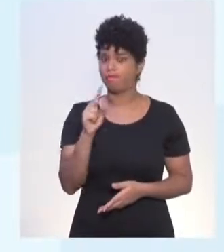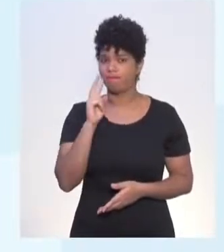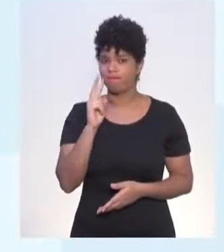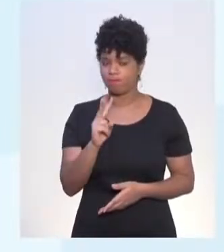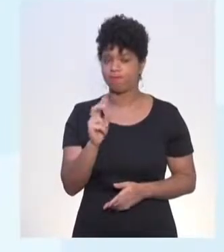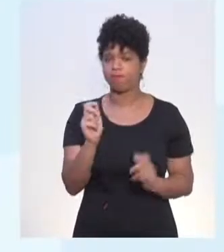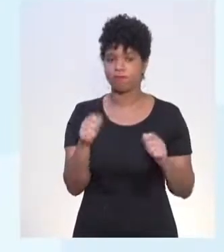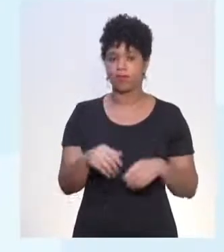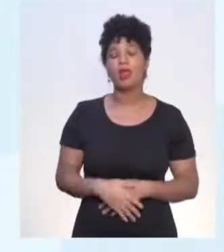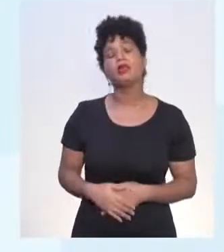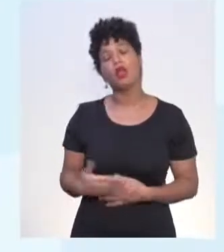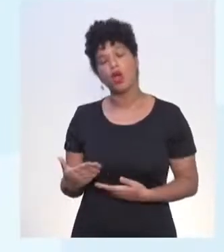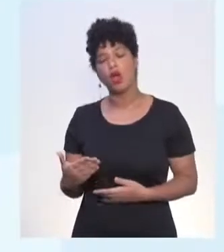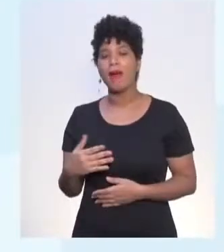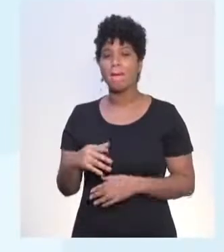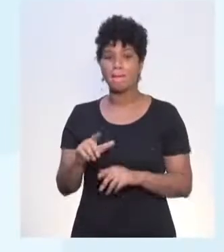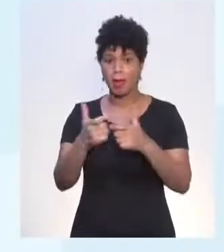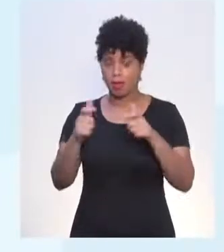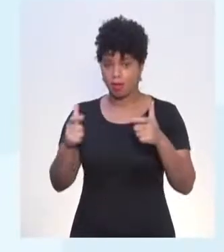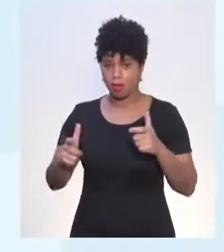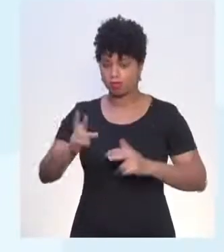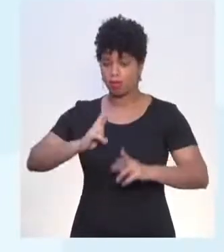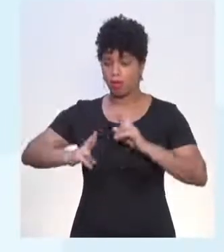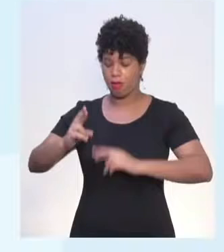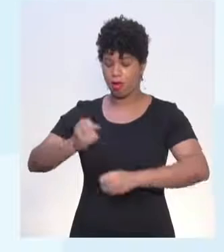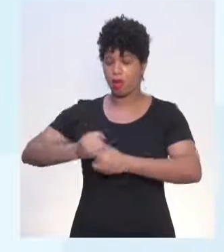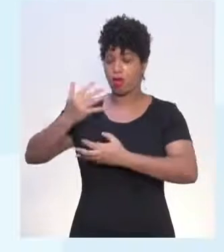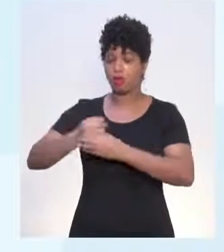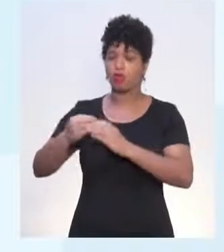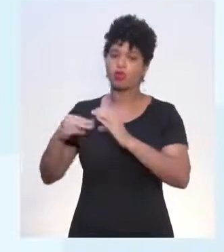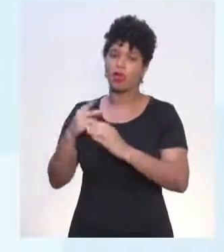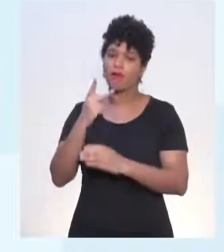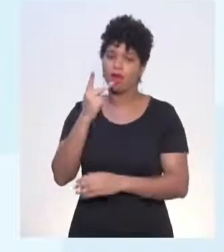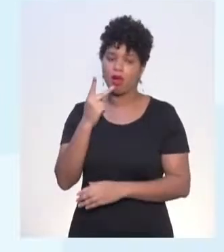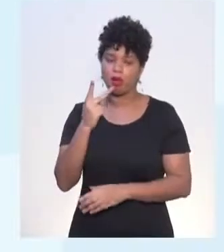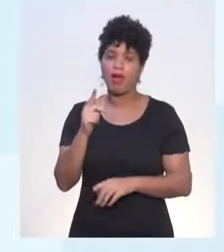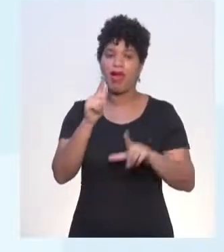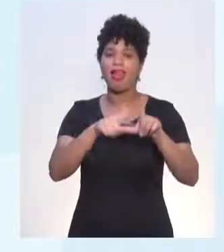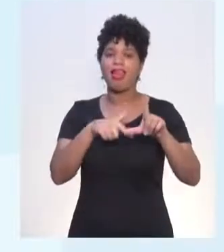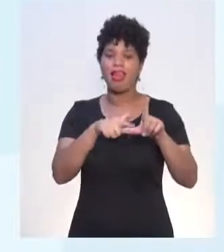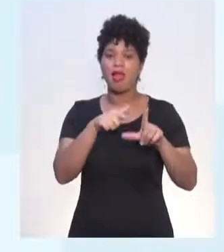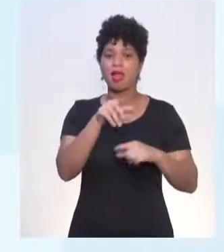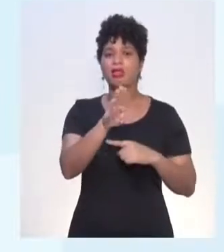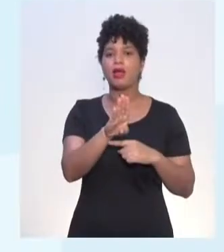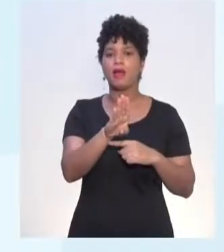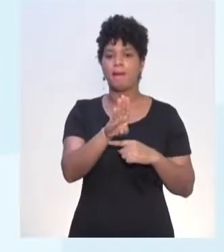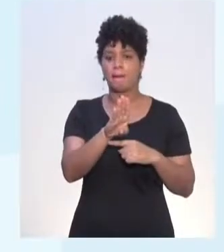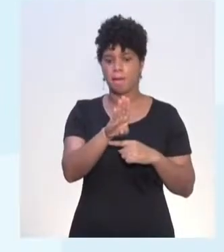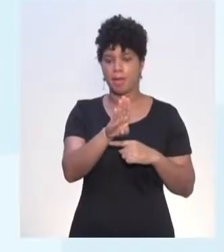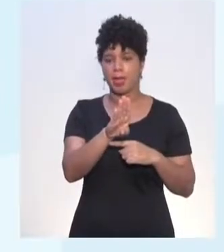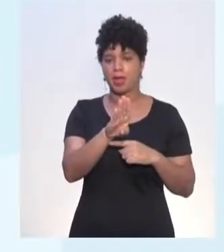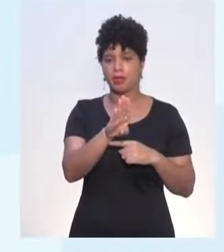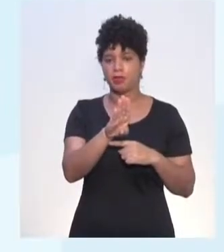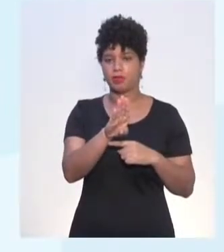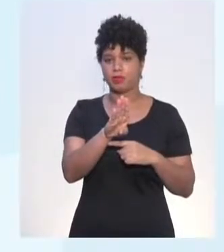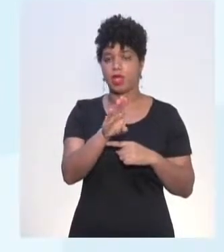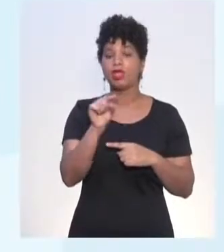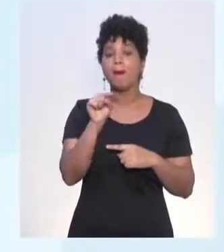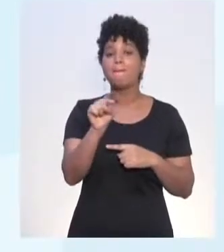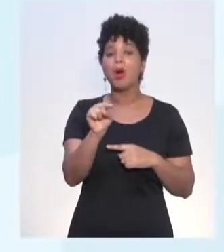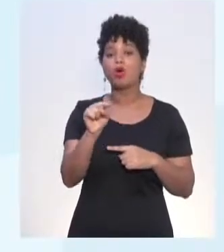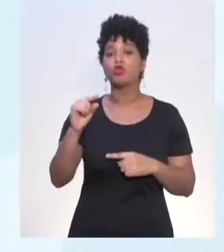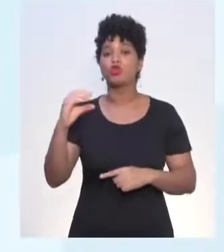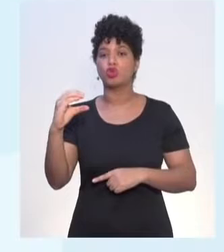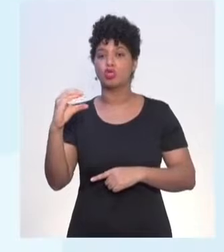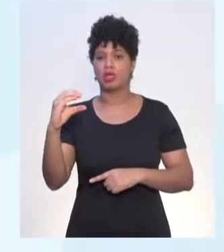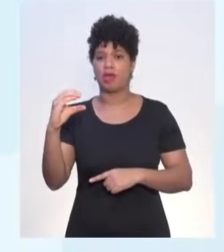o chat está em massa trazendo para a gente que é a alternativa B, letra C, ponto C.